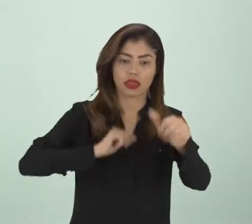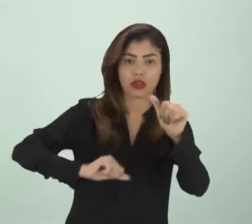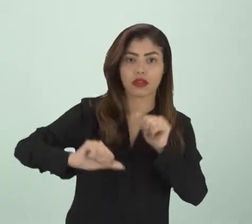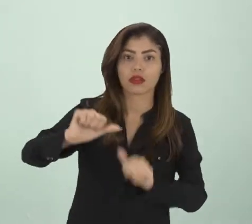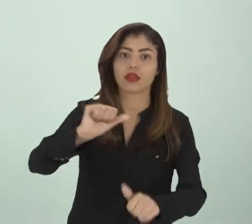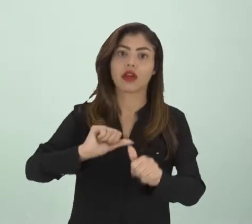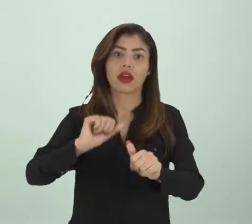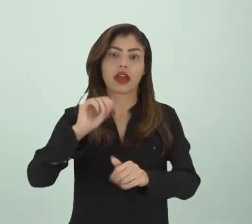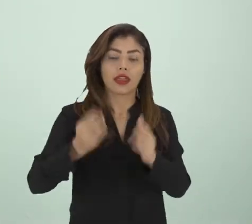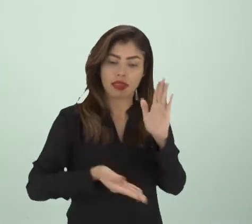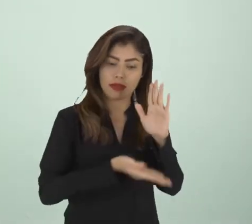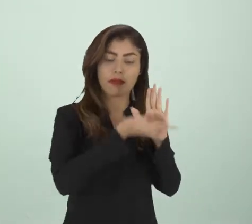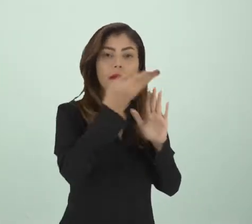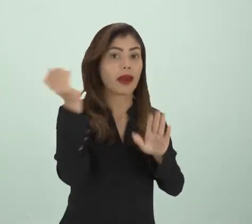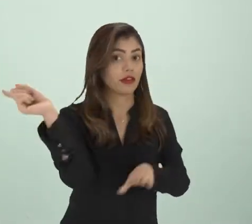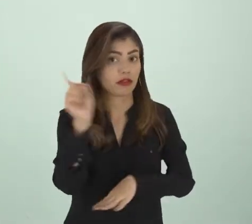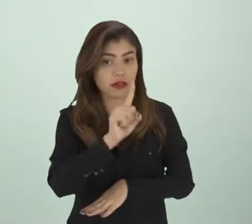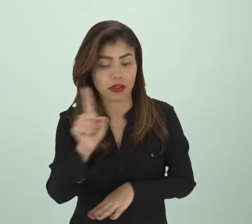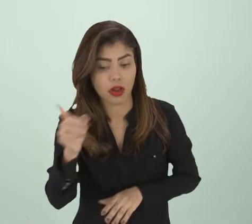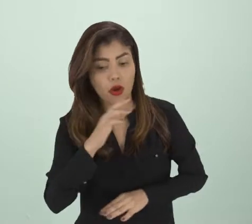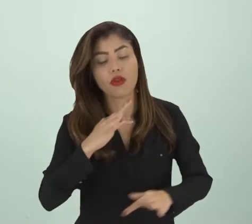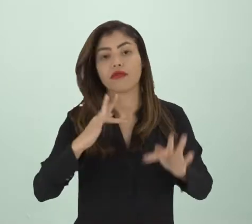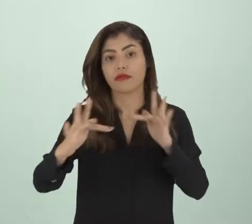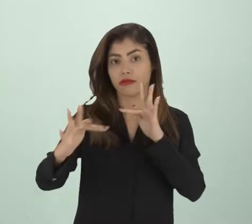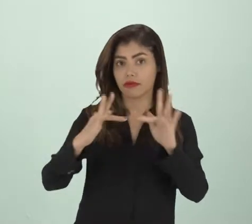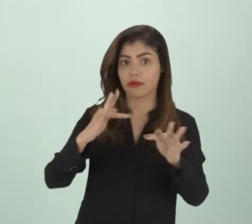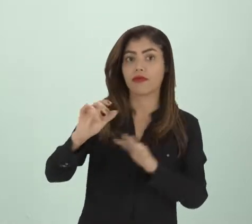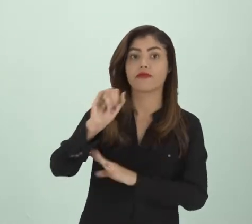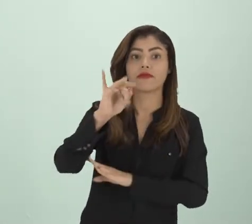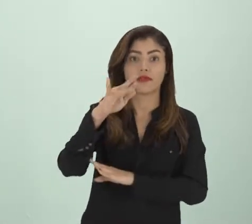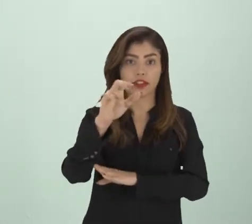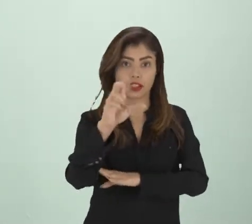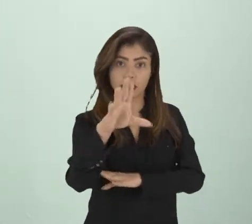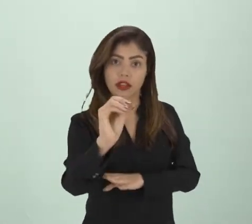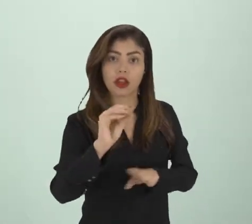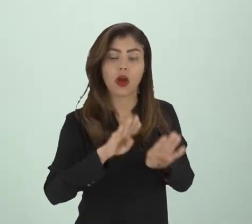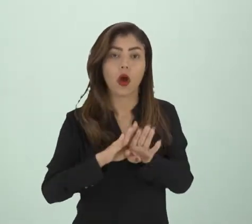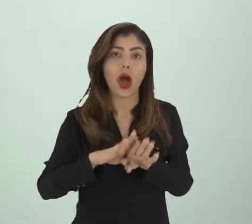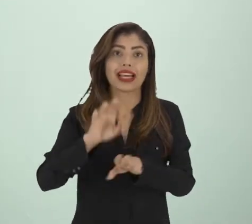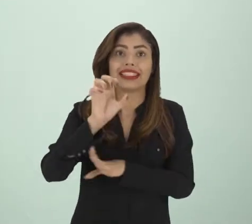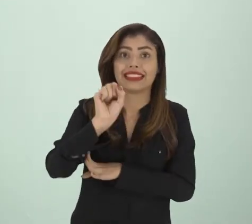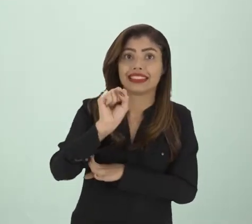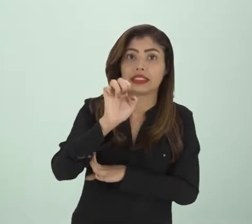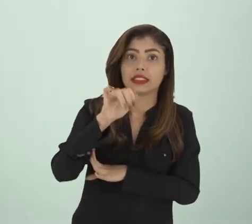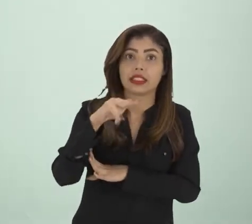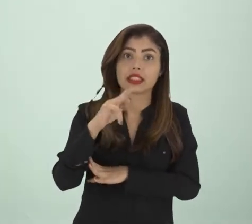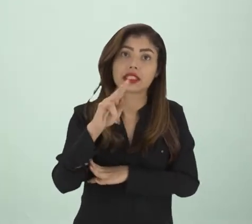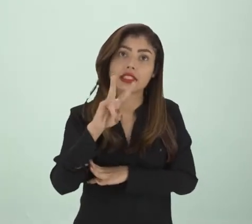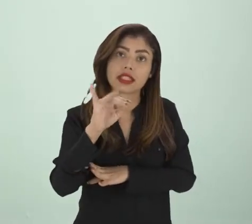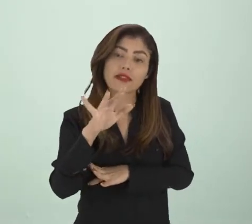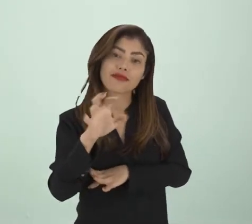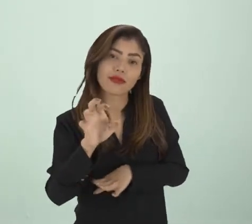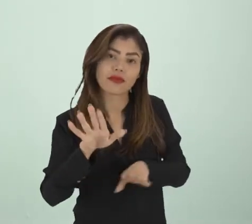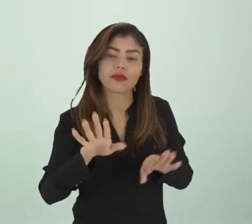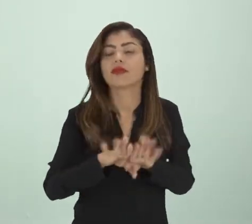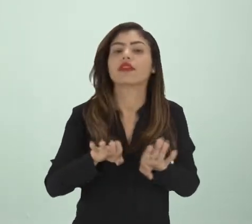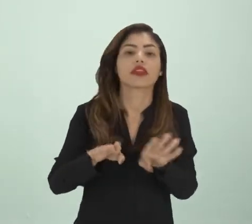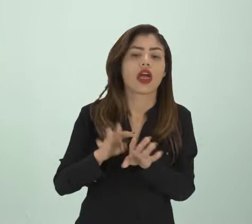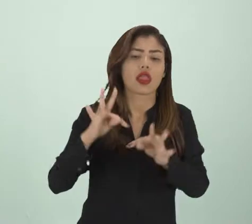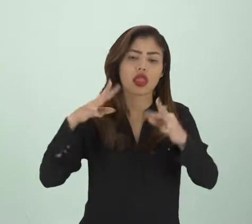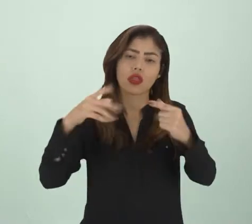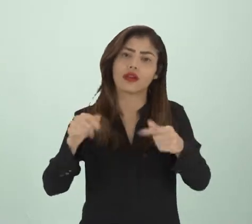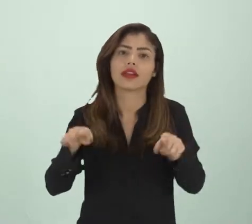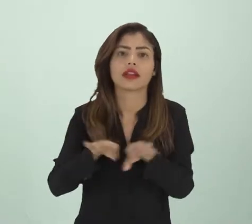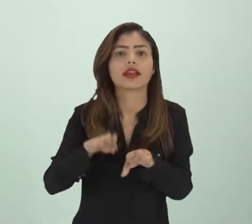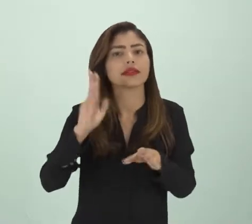temperatura, mas não de estado físico, nós temos aí envolvido o calor sensível. E todas as vezes